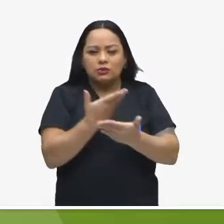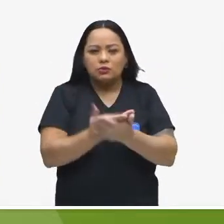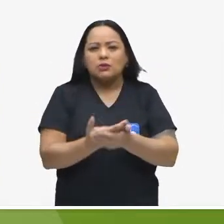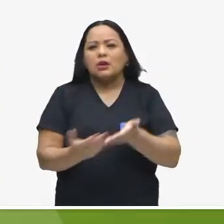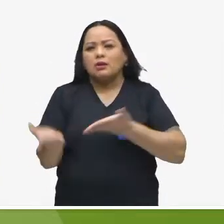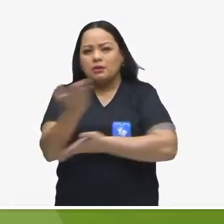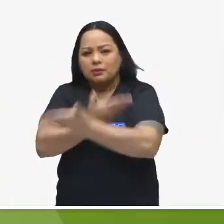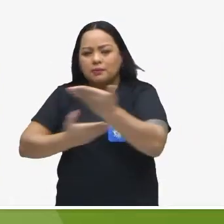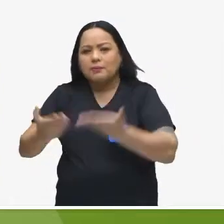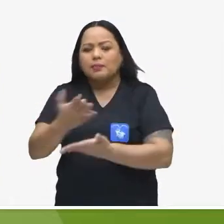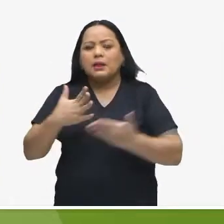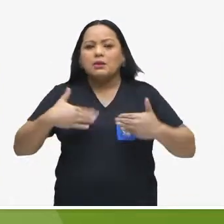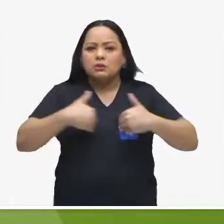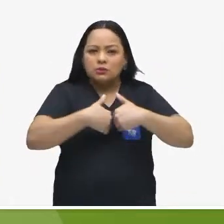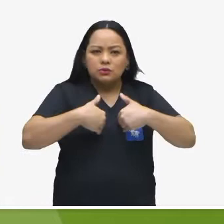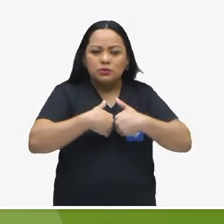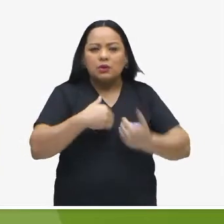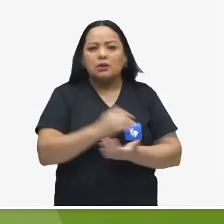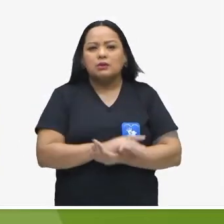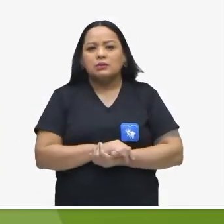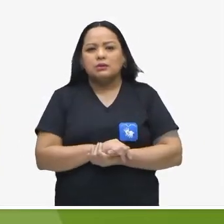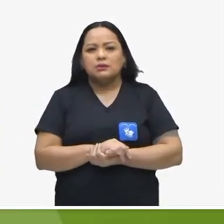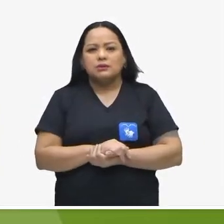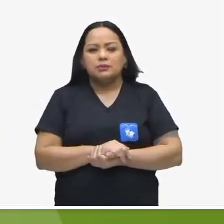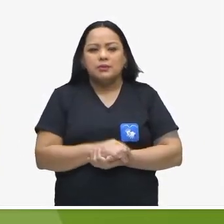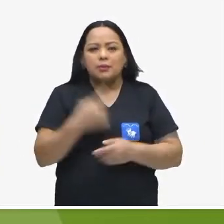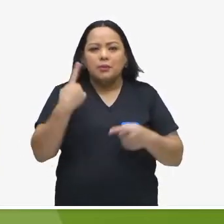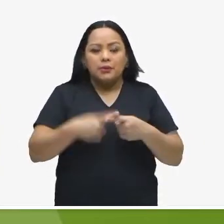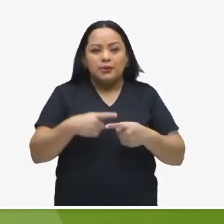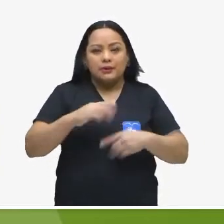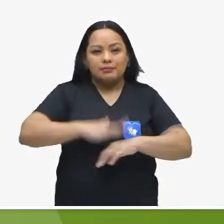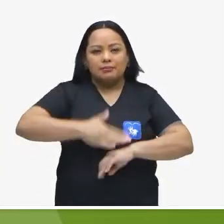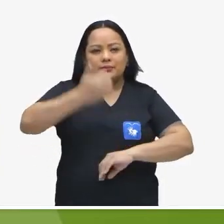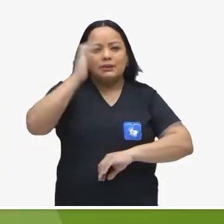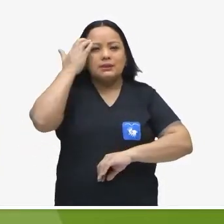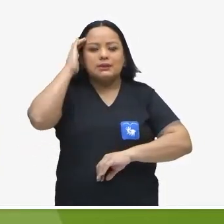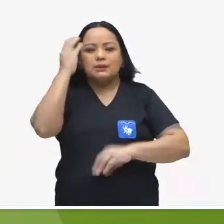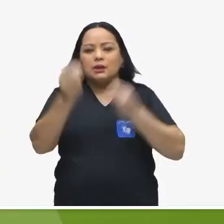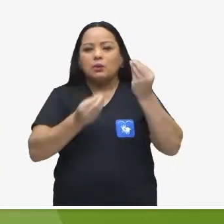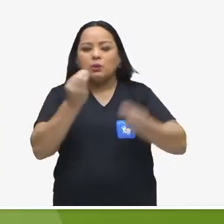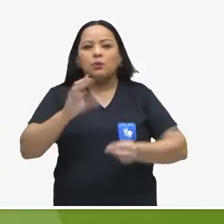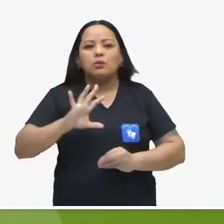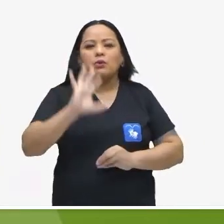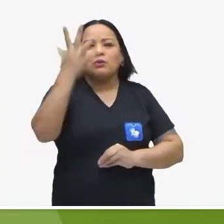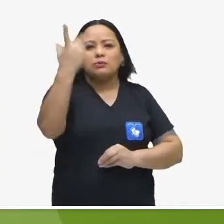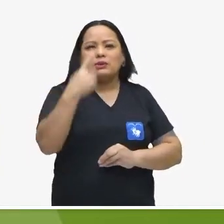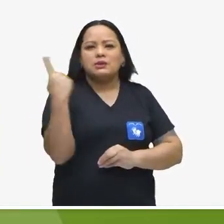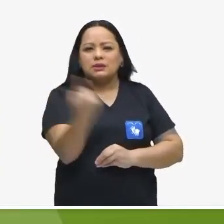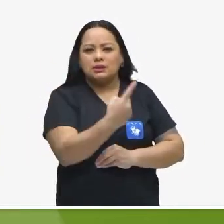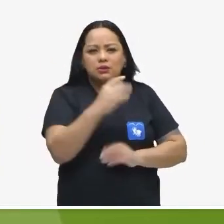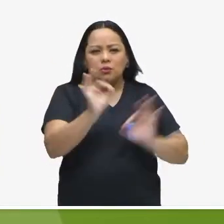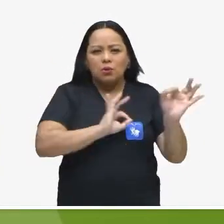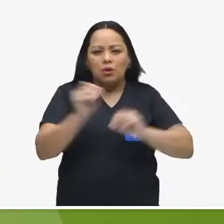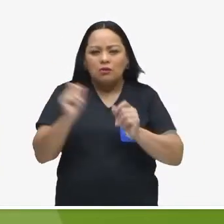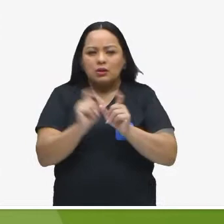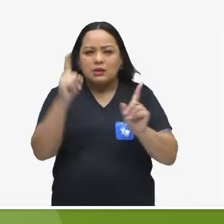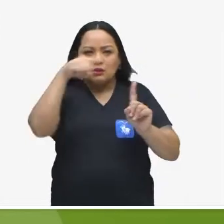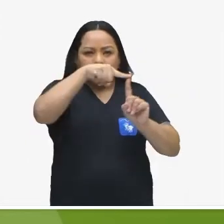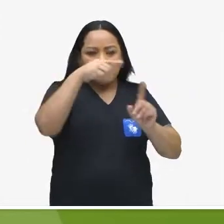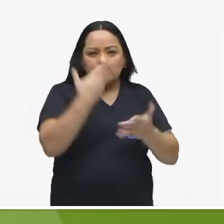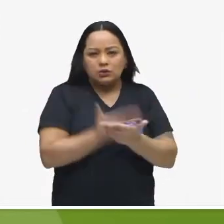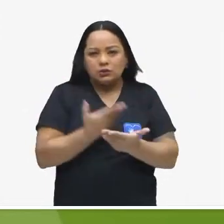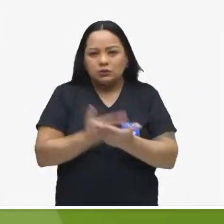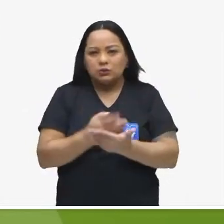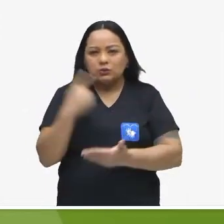relacionamento desses animais, certo? Para entender melhor como é que ocorre, como é que a gente faz esse tipo de estudo, a